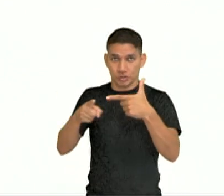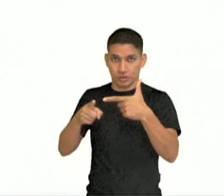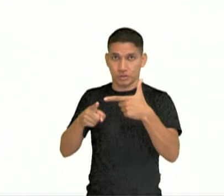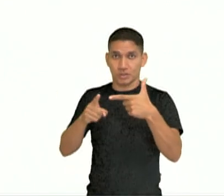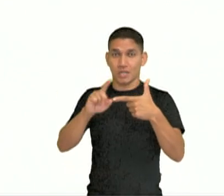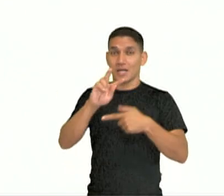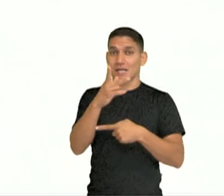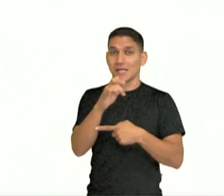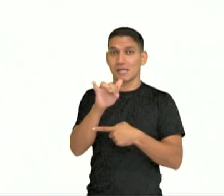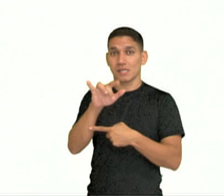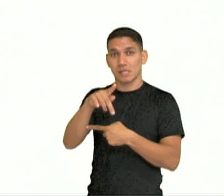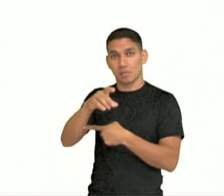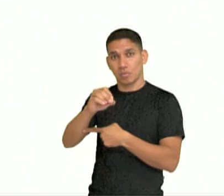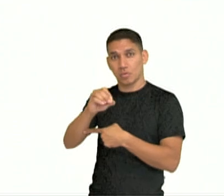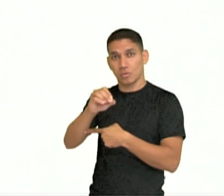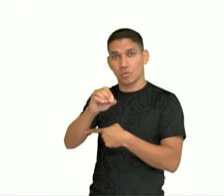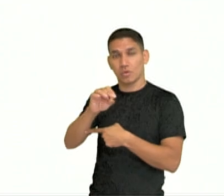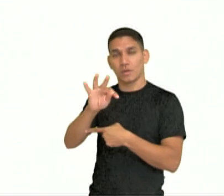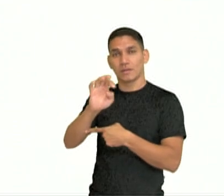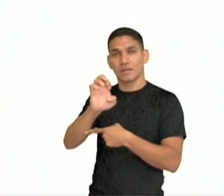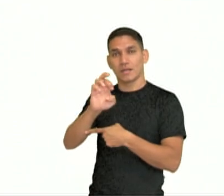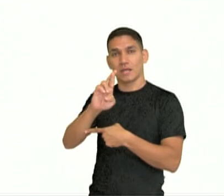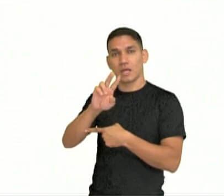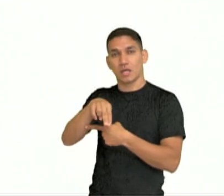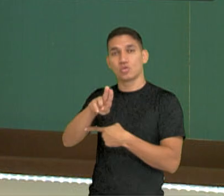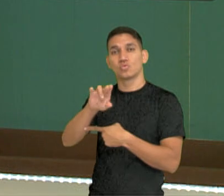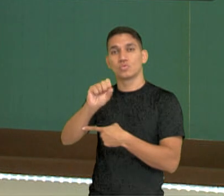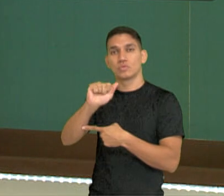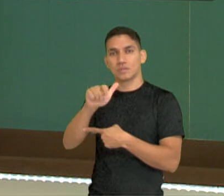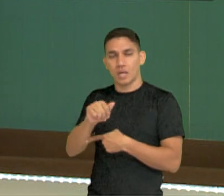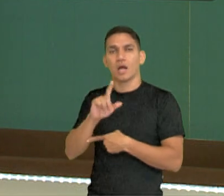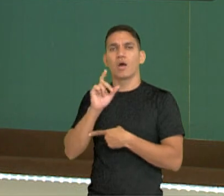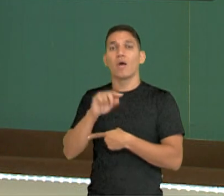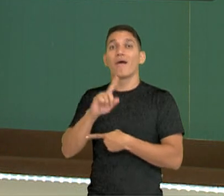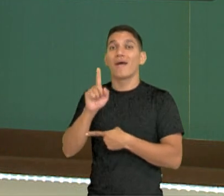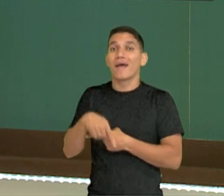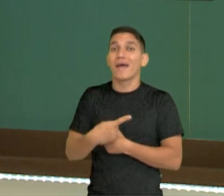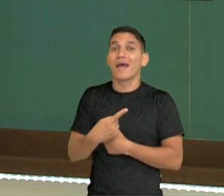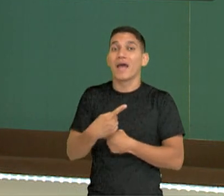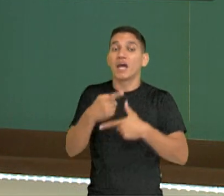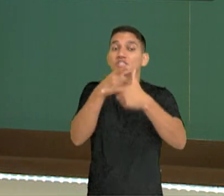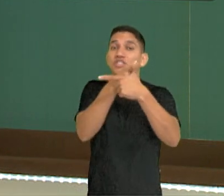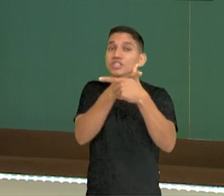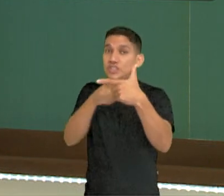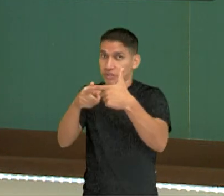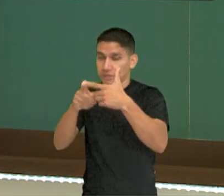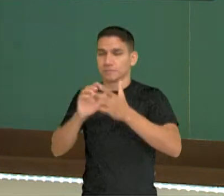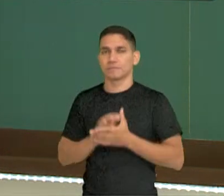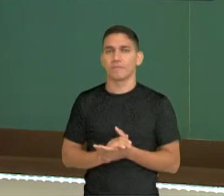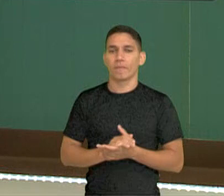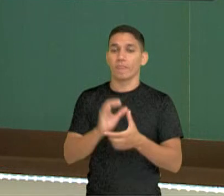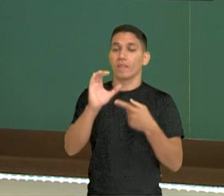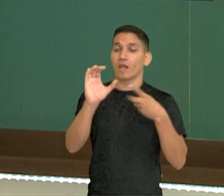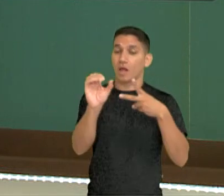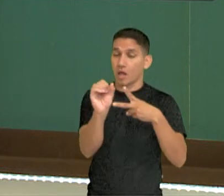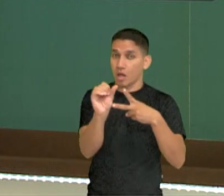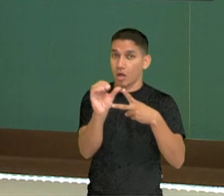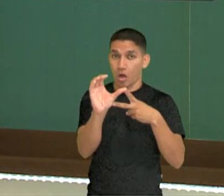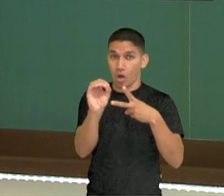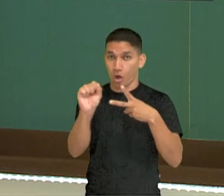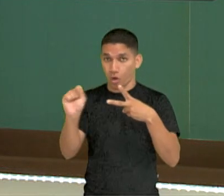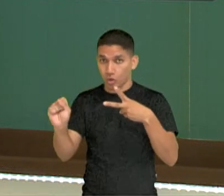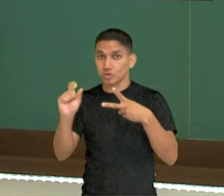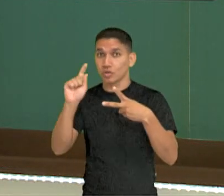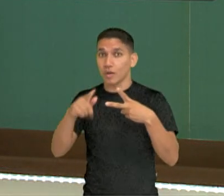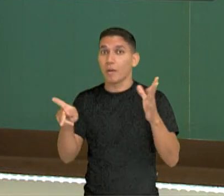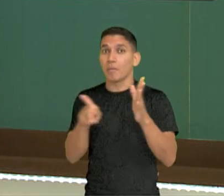É uma razão. A razão é uma divisão, tá? O cosseno é a divisão do valor do cateto adjacente